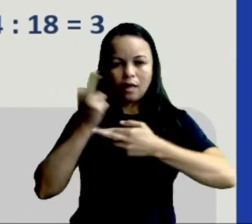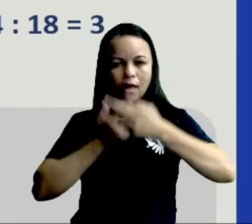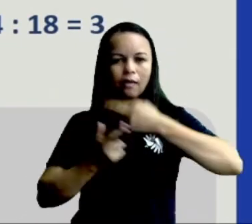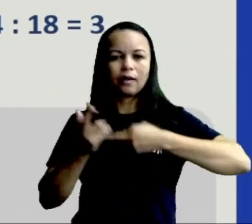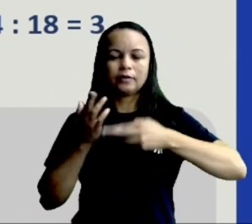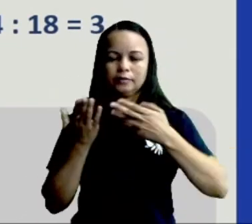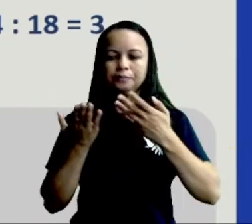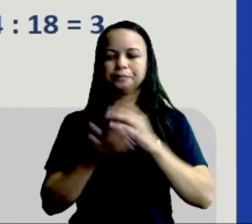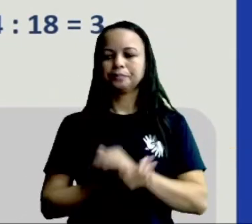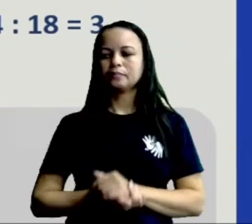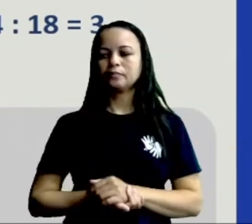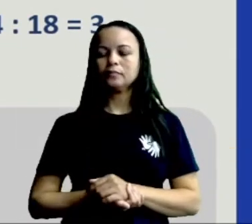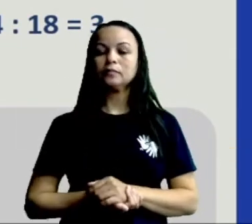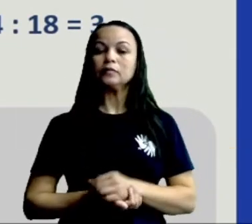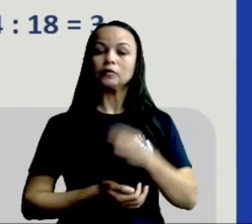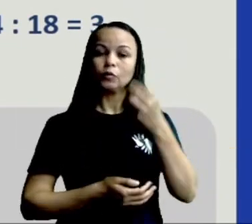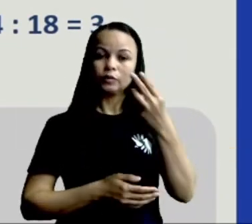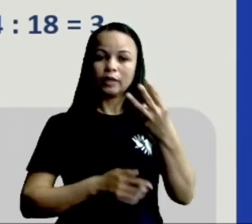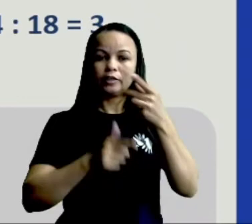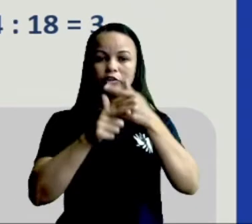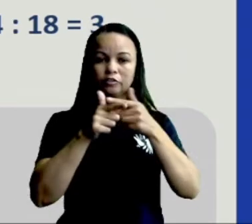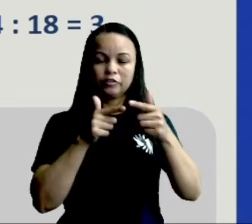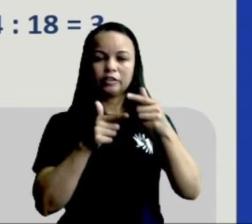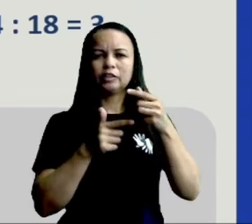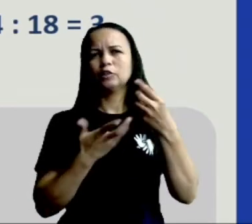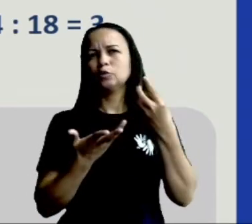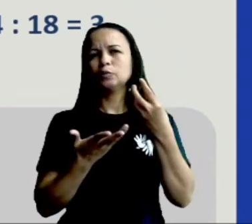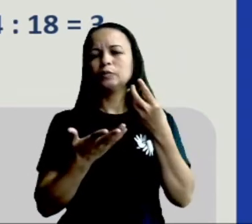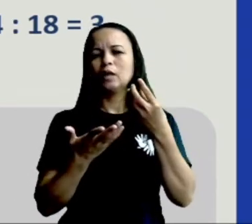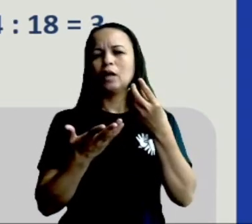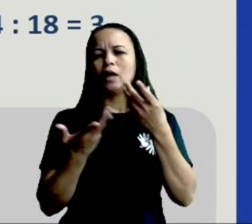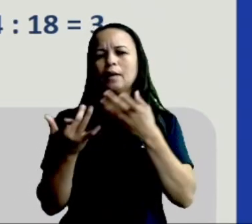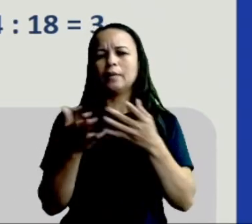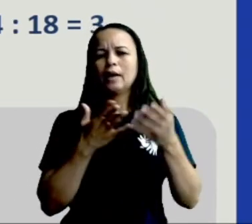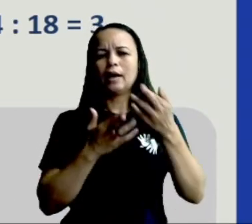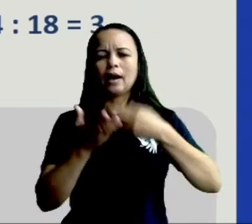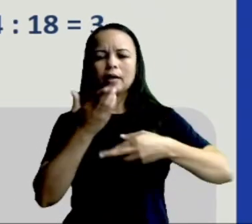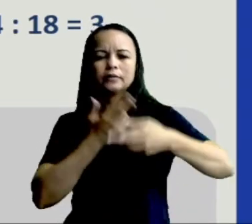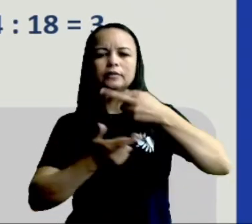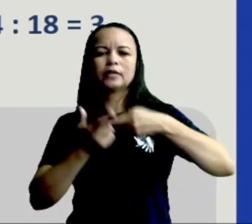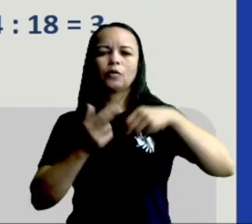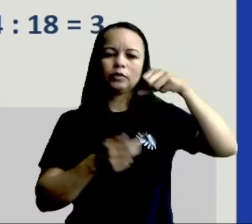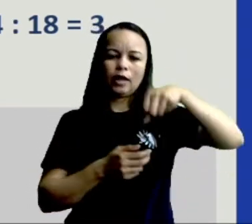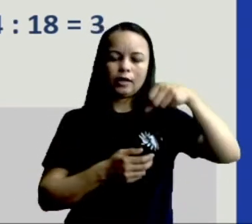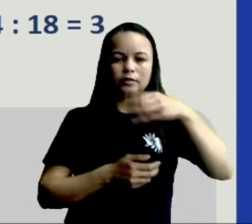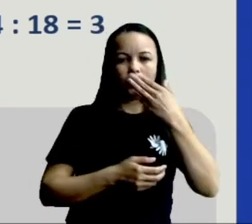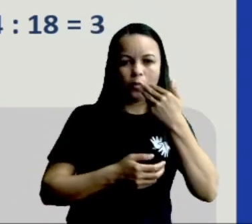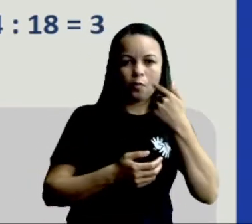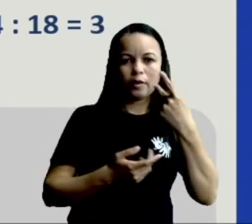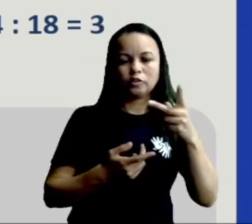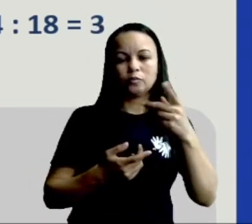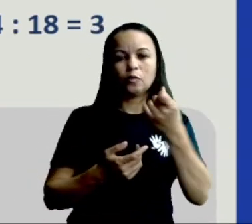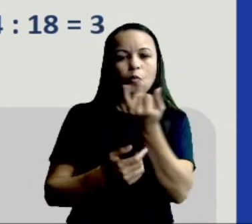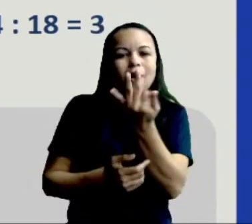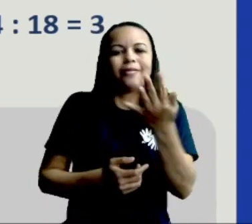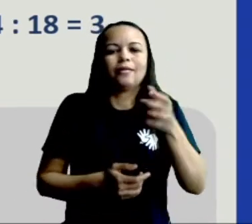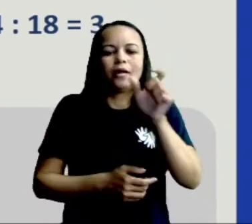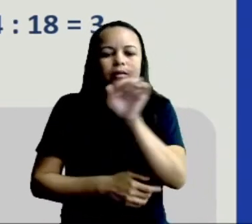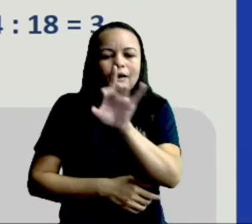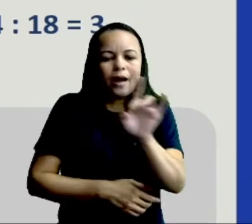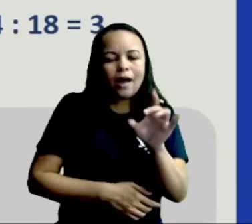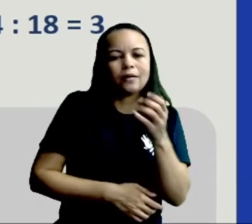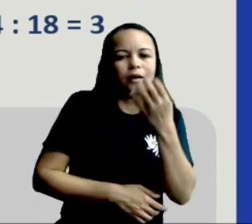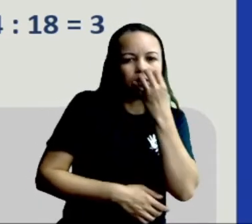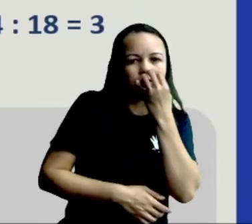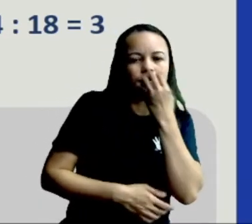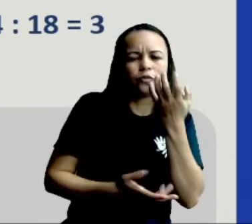relação aí que eu fiz. Dividindo o total de rações do mês pela quantidade de cachorro, o resultado é sempre 3. Lembra